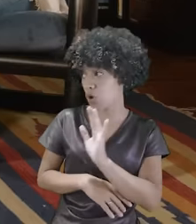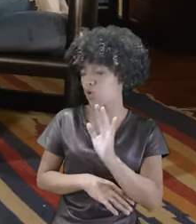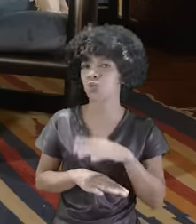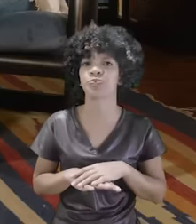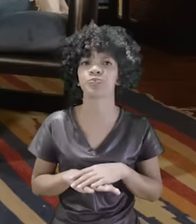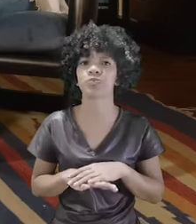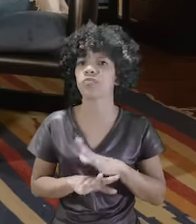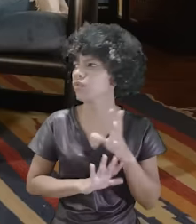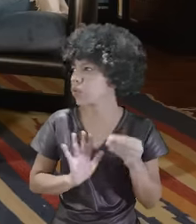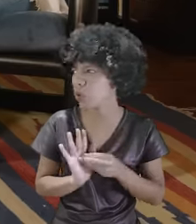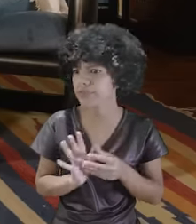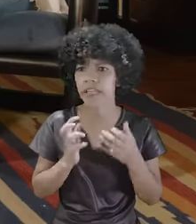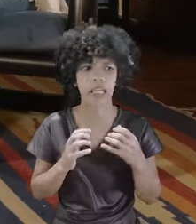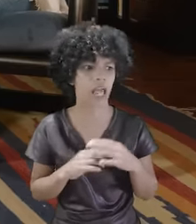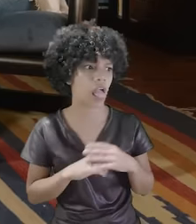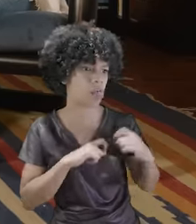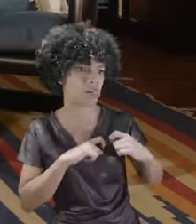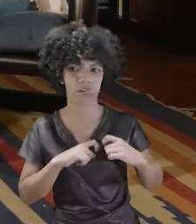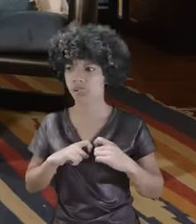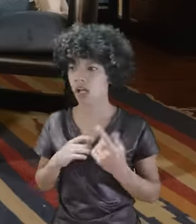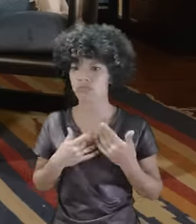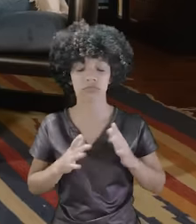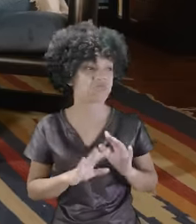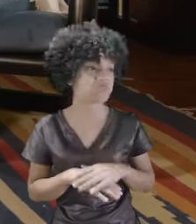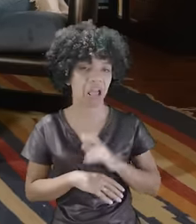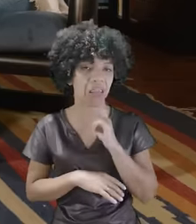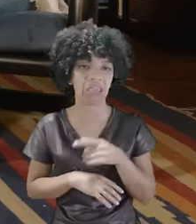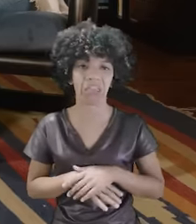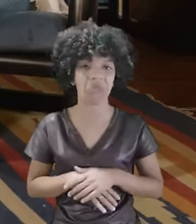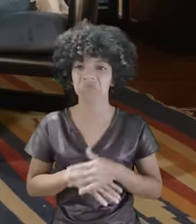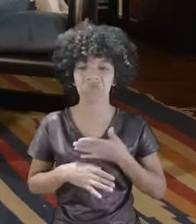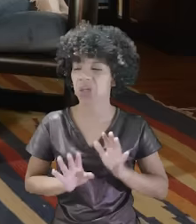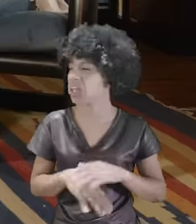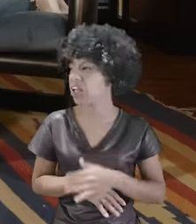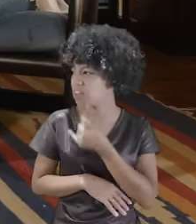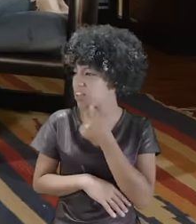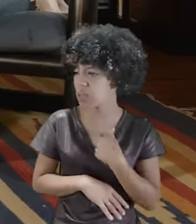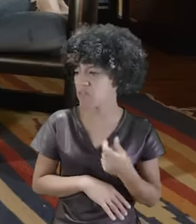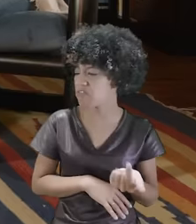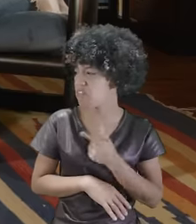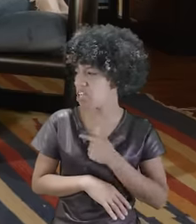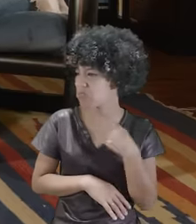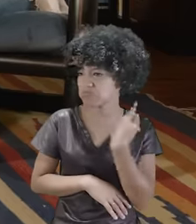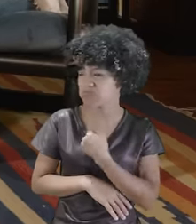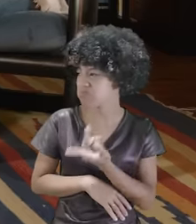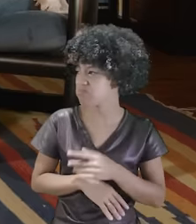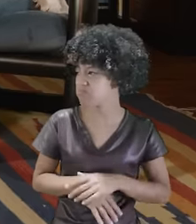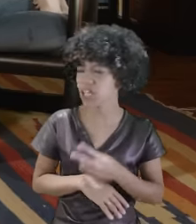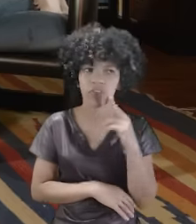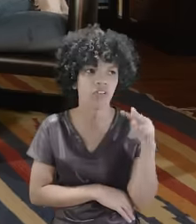pensei assim todo mundo vai querer você vai querer ninguém quis Okay triste é mesmo Pior mais feio da festa